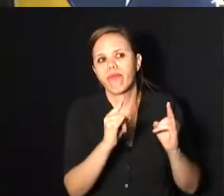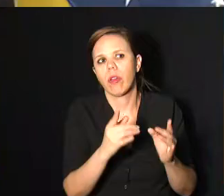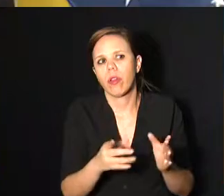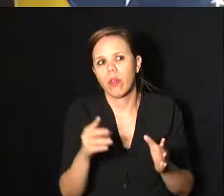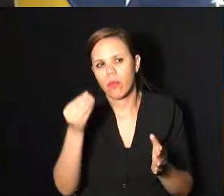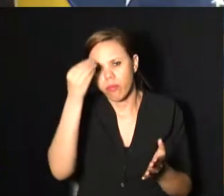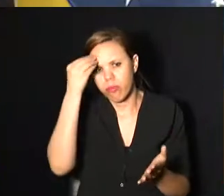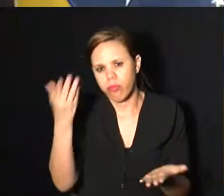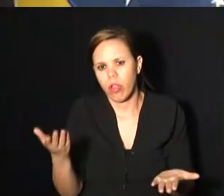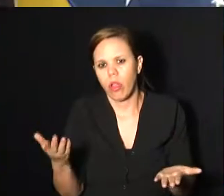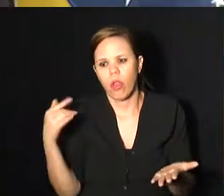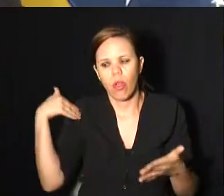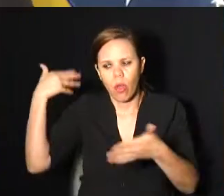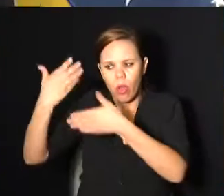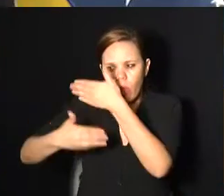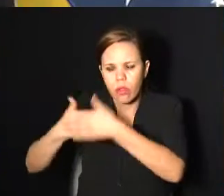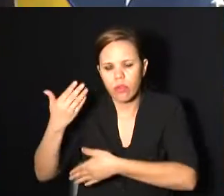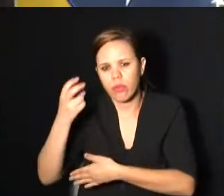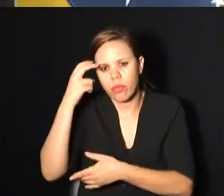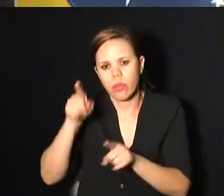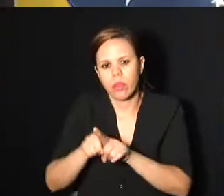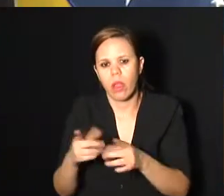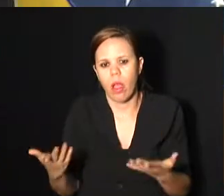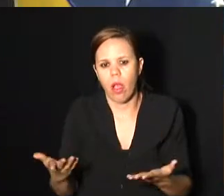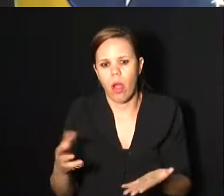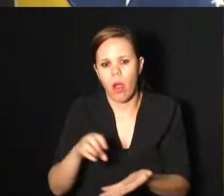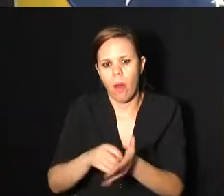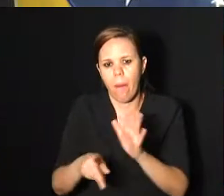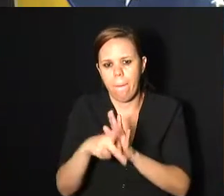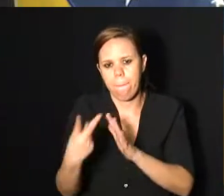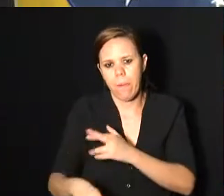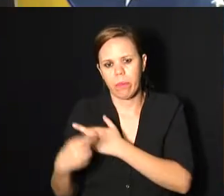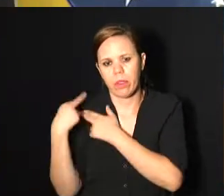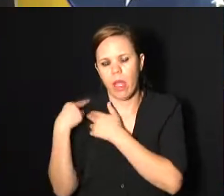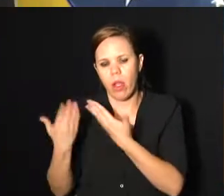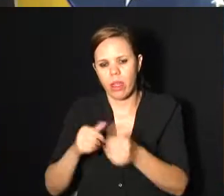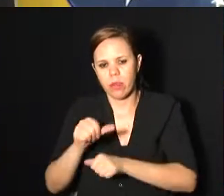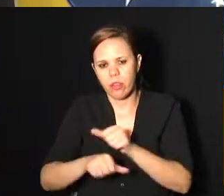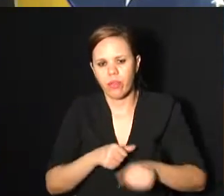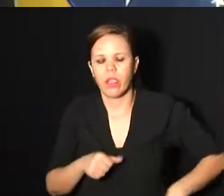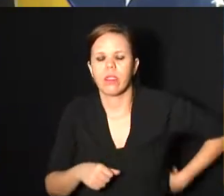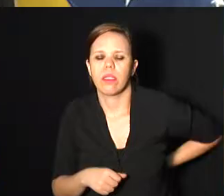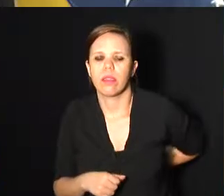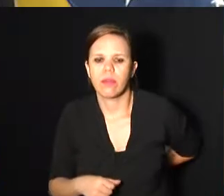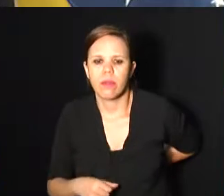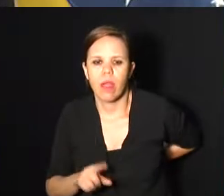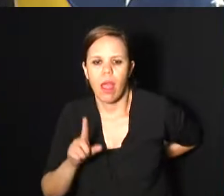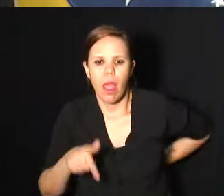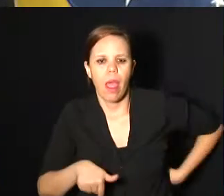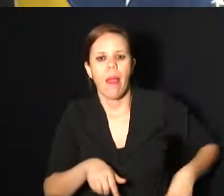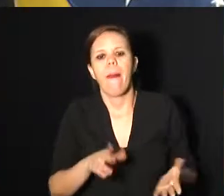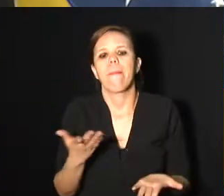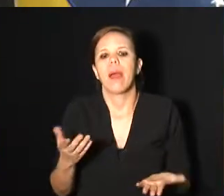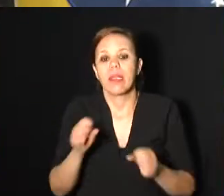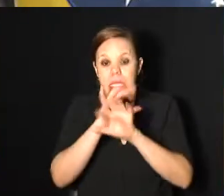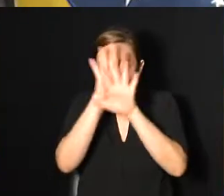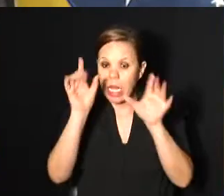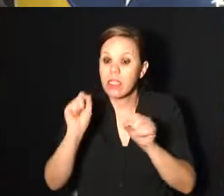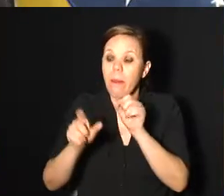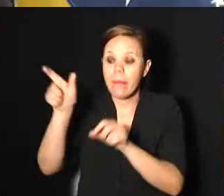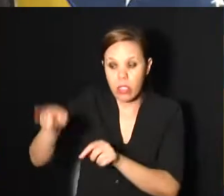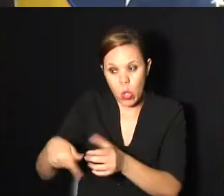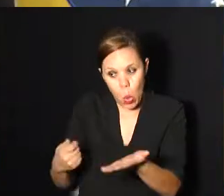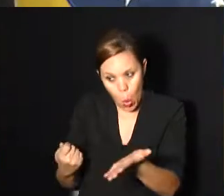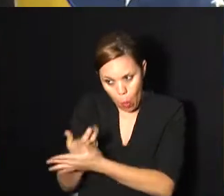cabe, evidentemente, aos órgãos públicos. E agora essa modificação é exatamente para tirar essa trava. Aquele que comprar, é